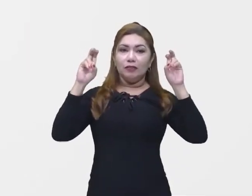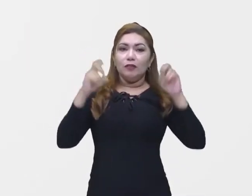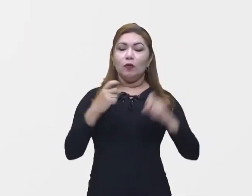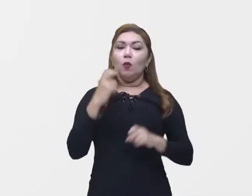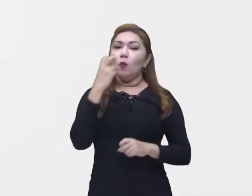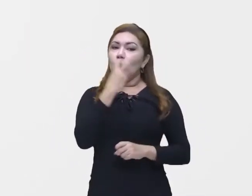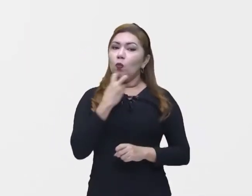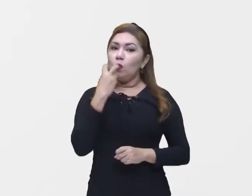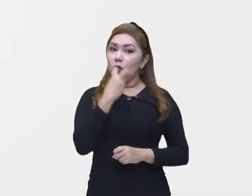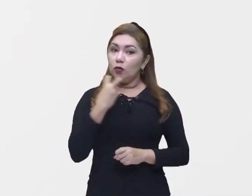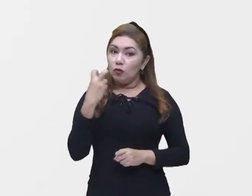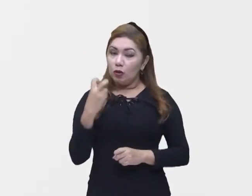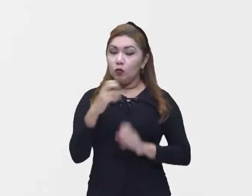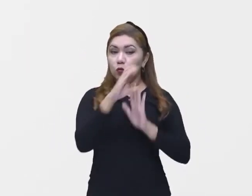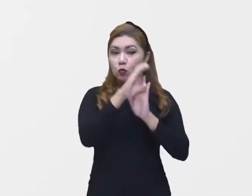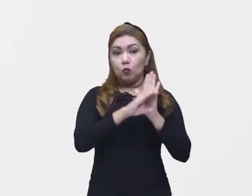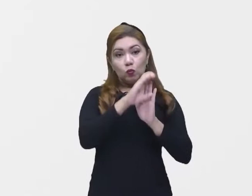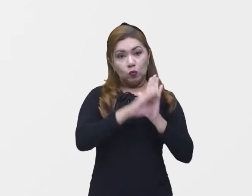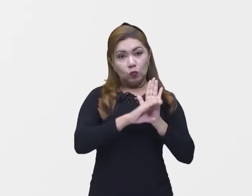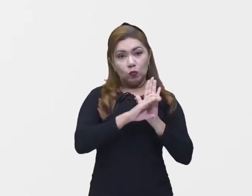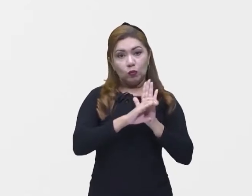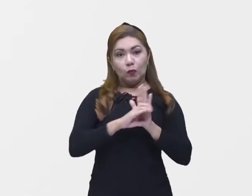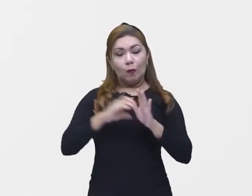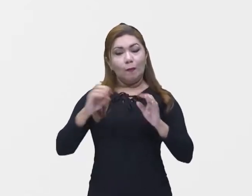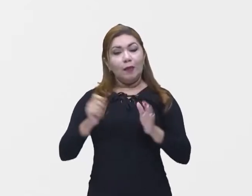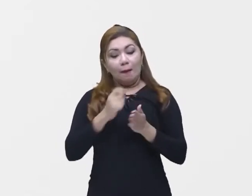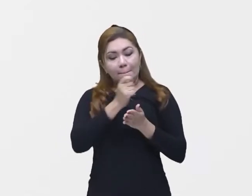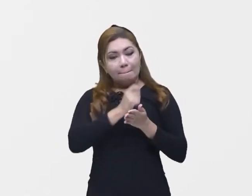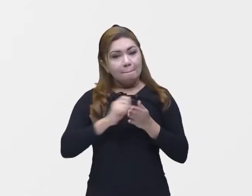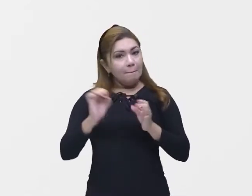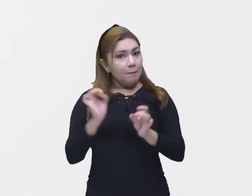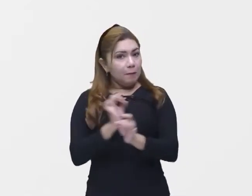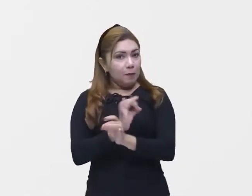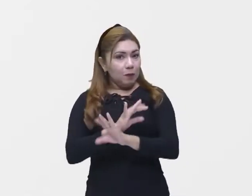eixo oralidade. E o nosso conteúdo?